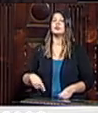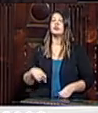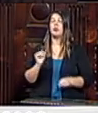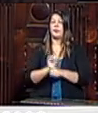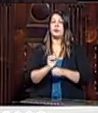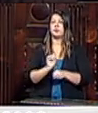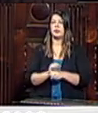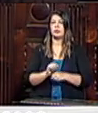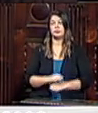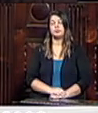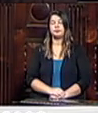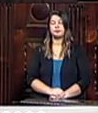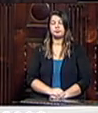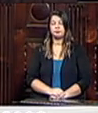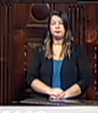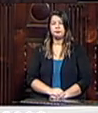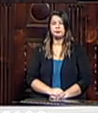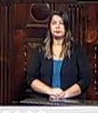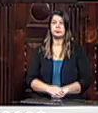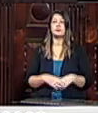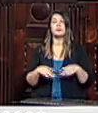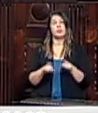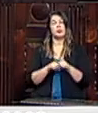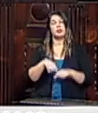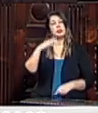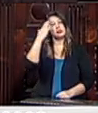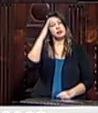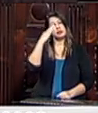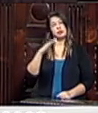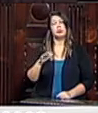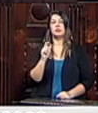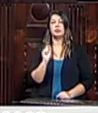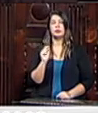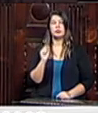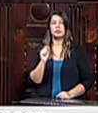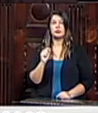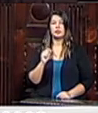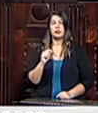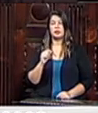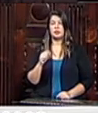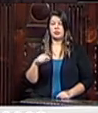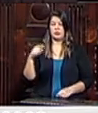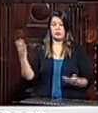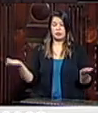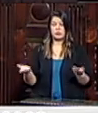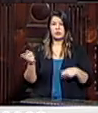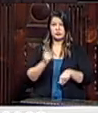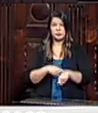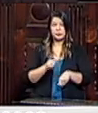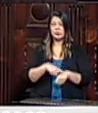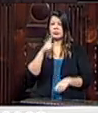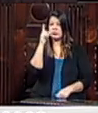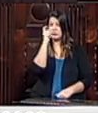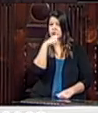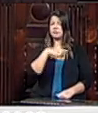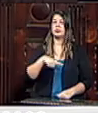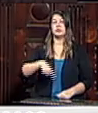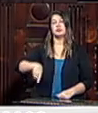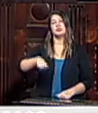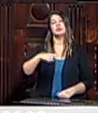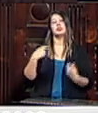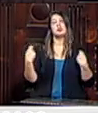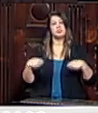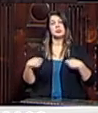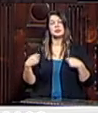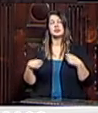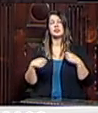nós enxergamos. Entendemos também, isso eu entendo, que nesse momento tão difícil, nós nos devemos a ter